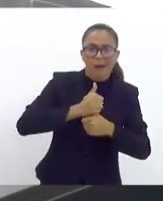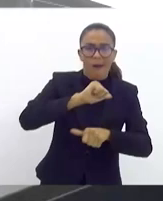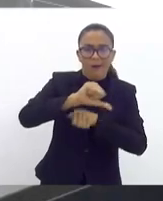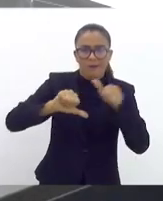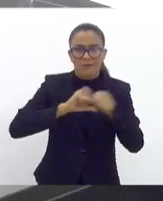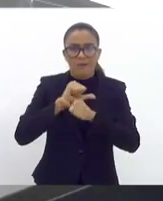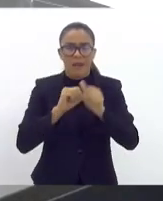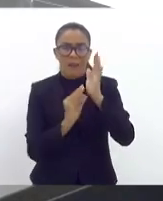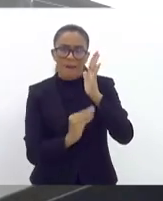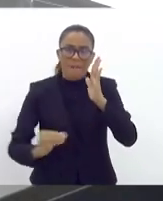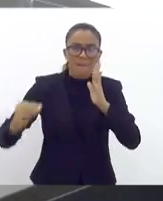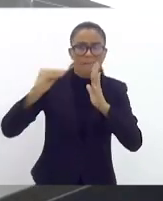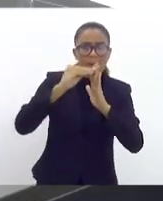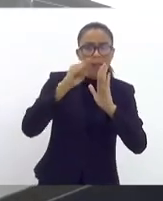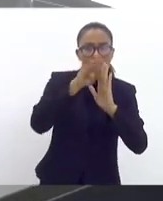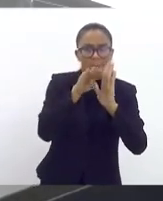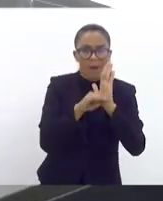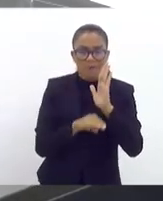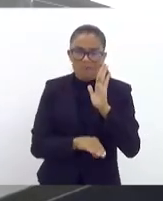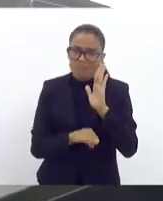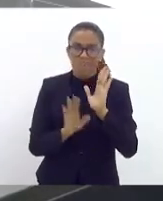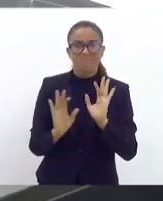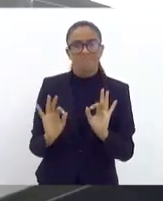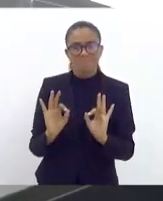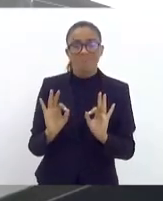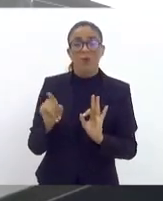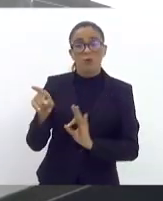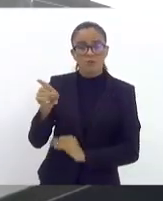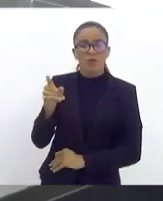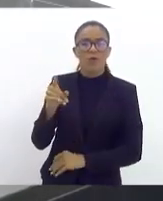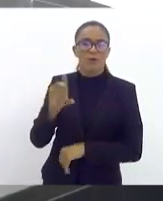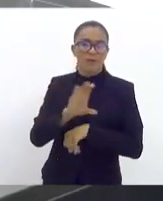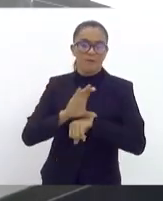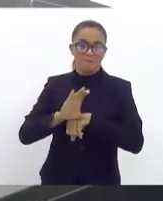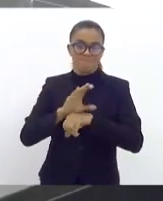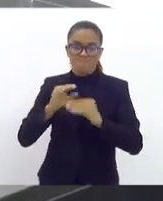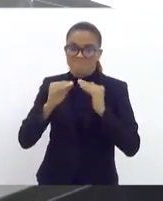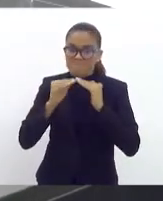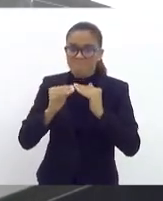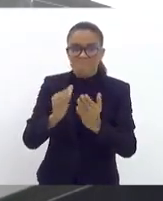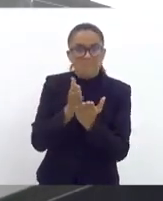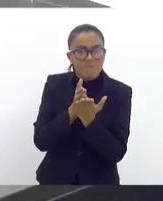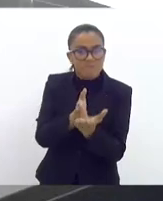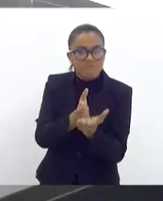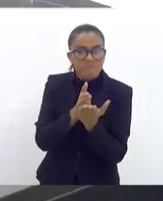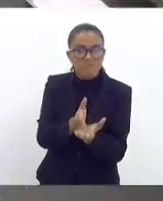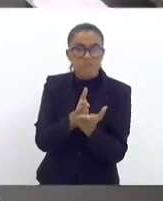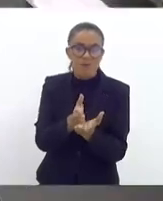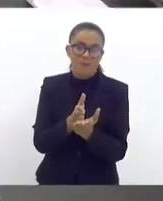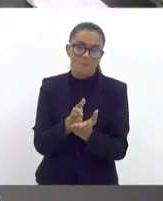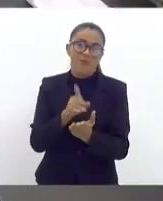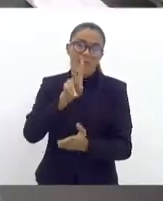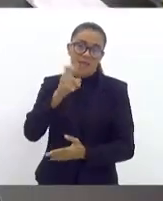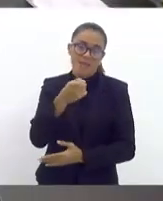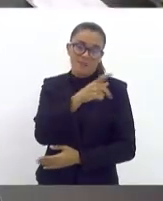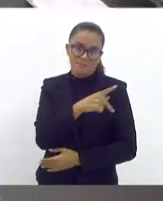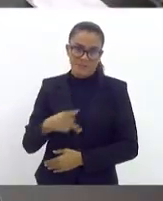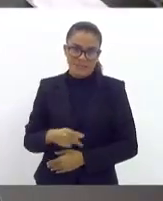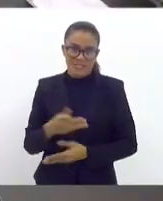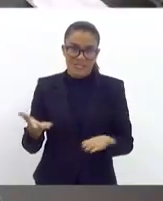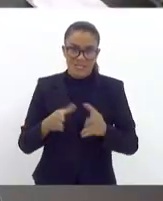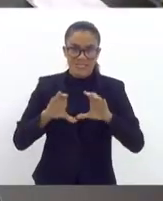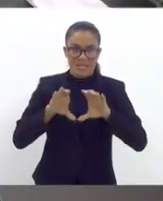então isso vossa excelência que é um constitucionalista que foi presidente dessa comissão isso nos dá muita liberdade